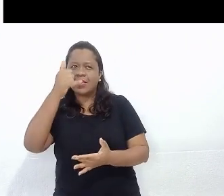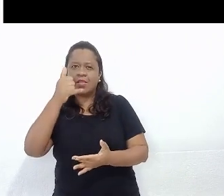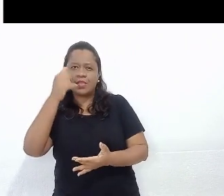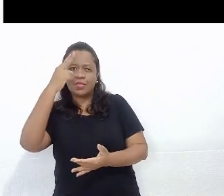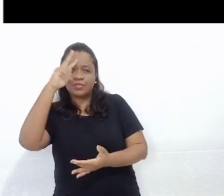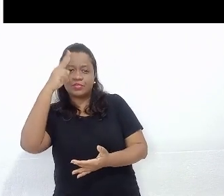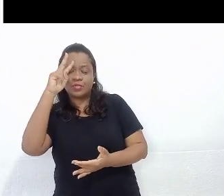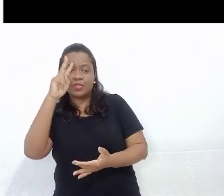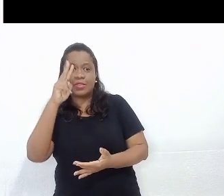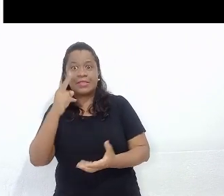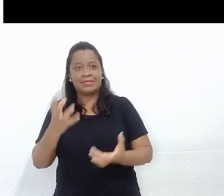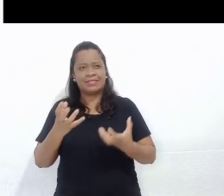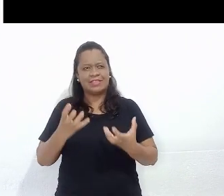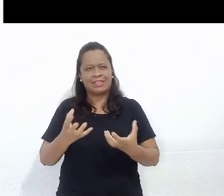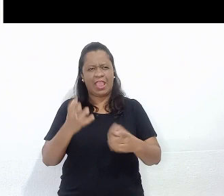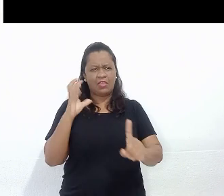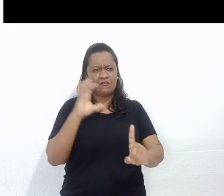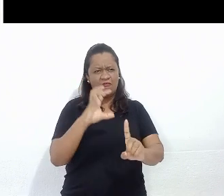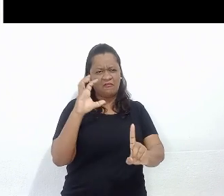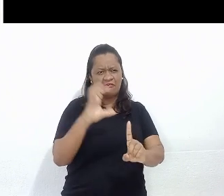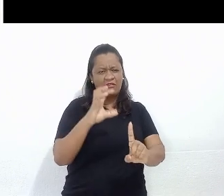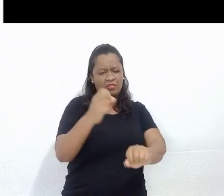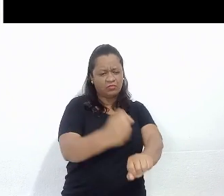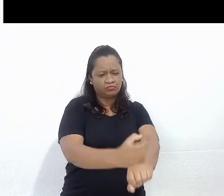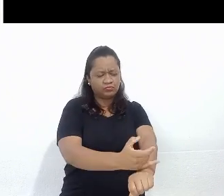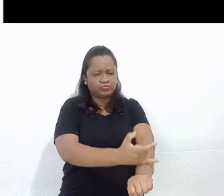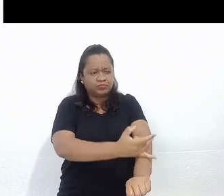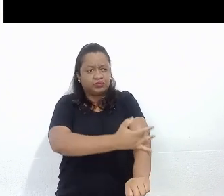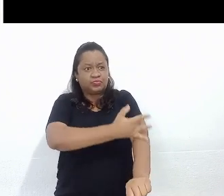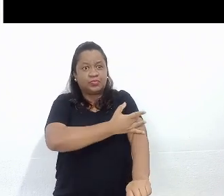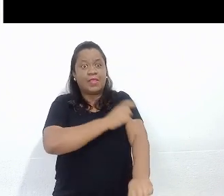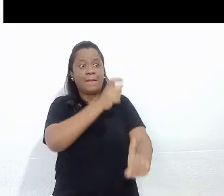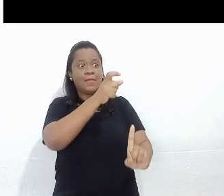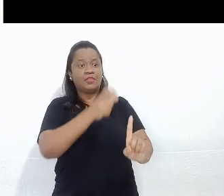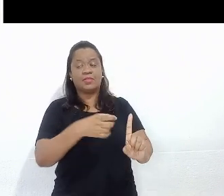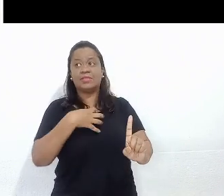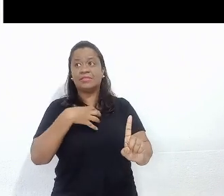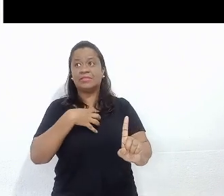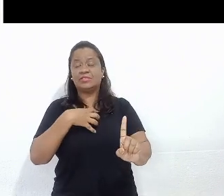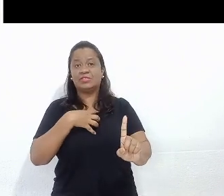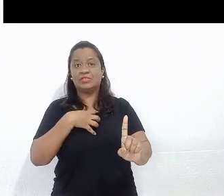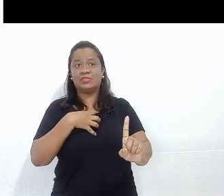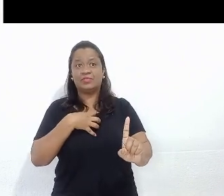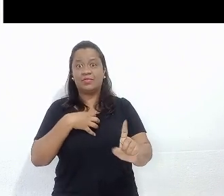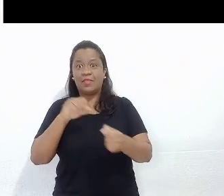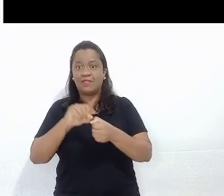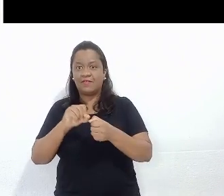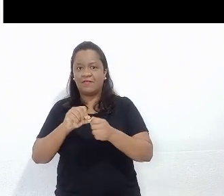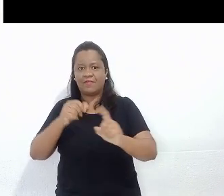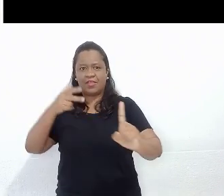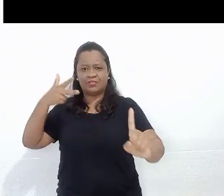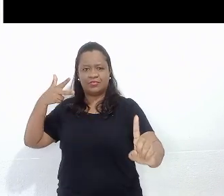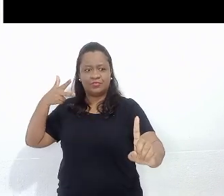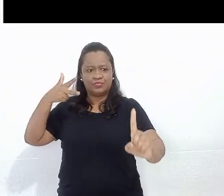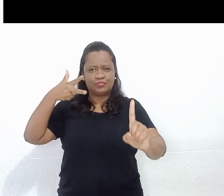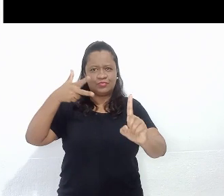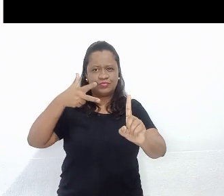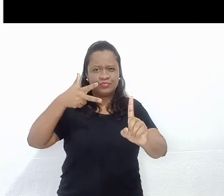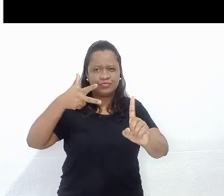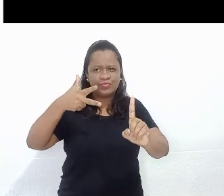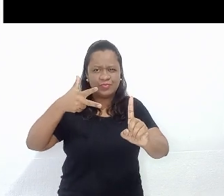muito grande, uma coisa que aquele personagem está sentindo, você faz lá o seu close nele, você, né,